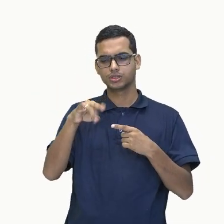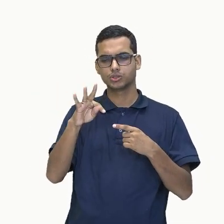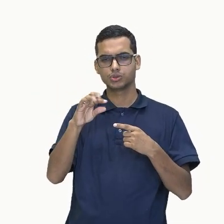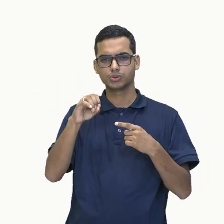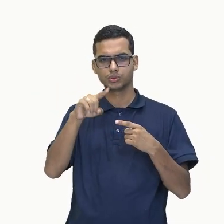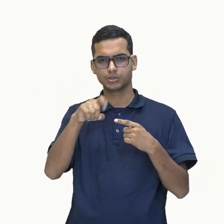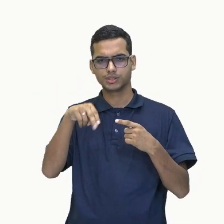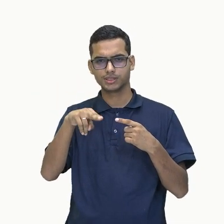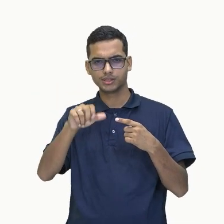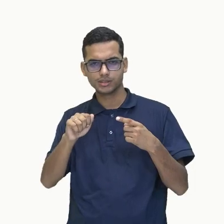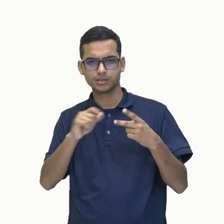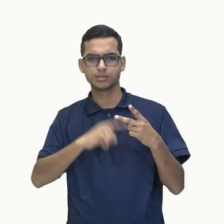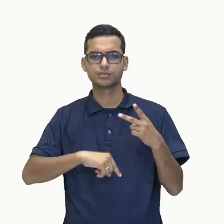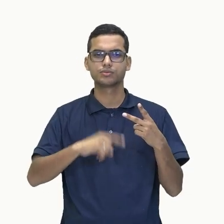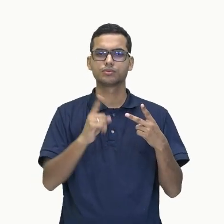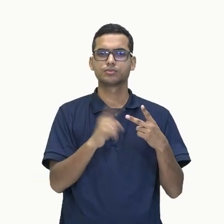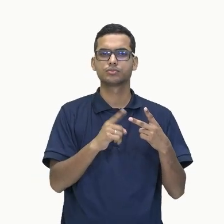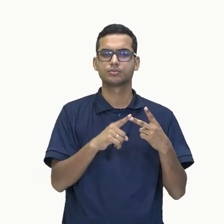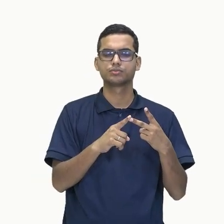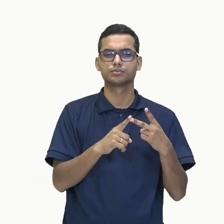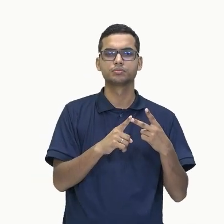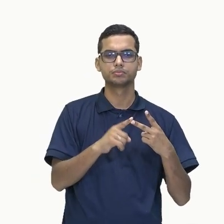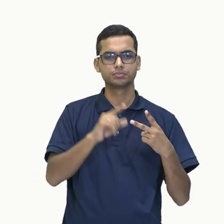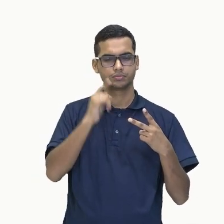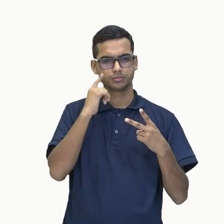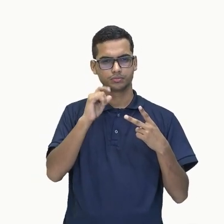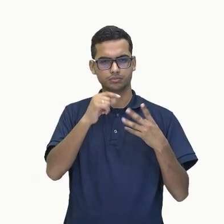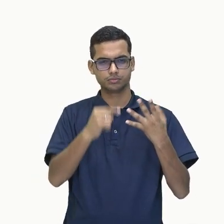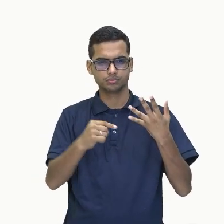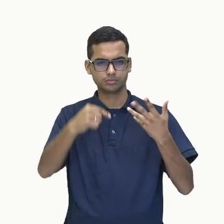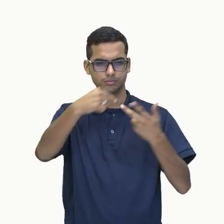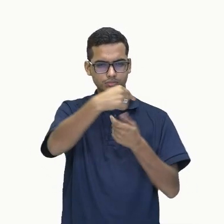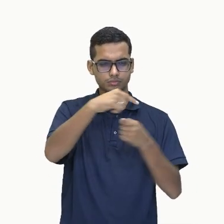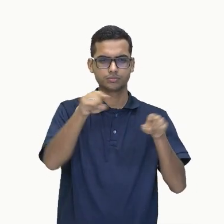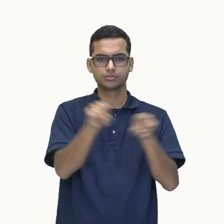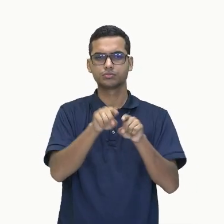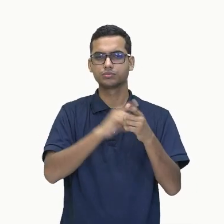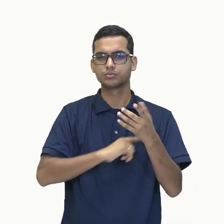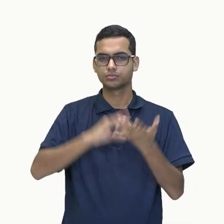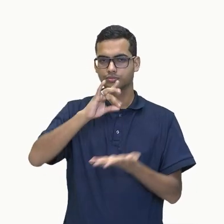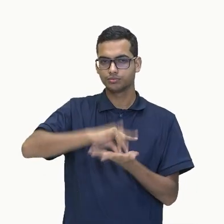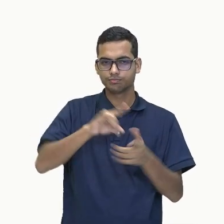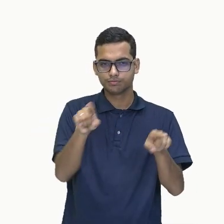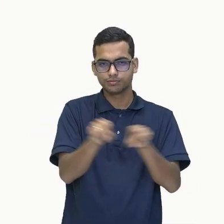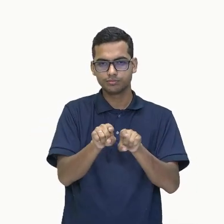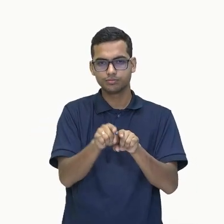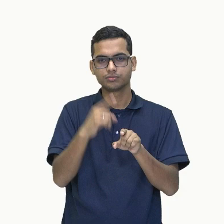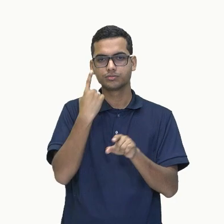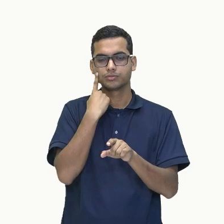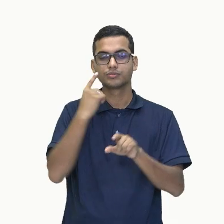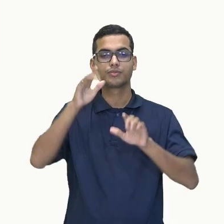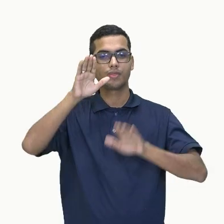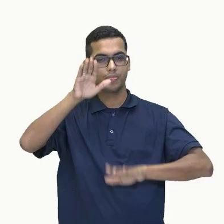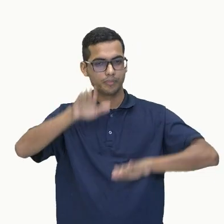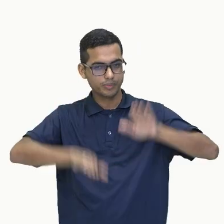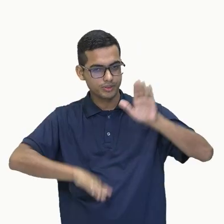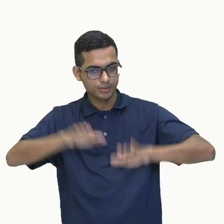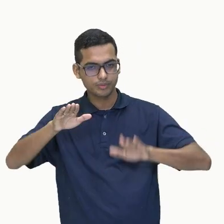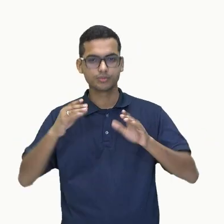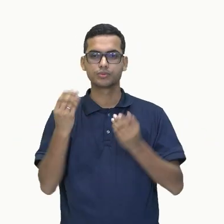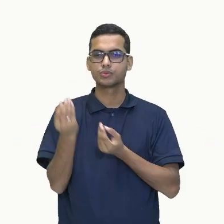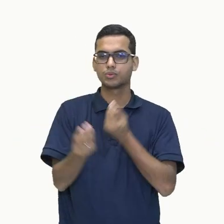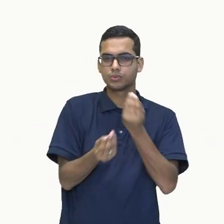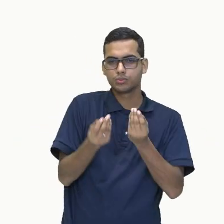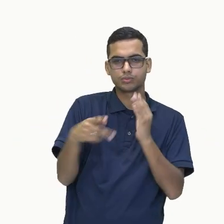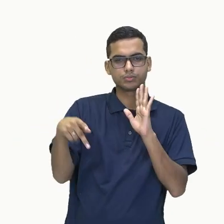guanina, tá? São bases nitrogenadas. Então, dependendo da ordem delas e dos aminoácidos, né?